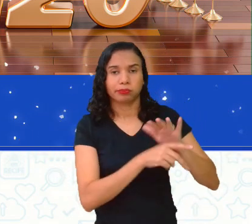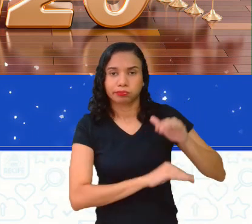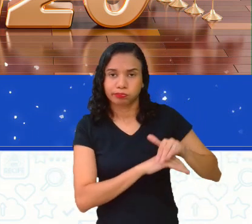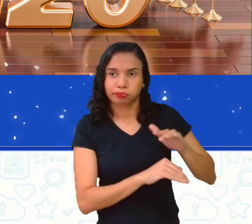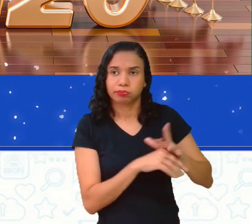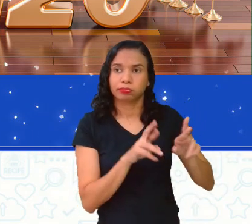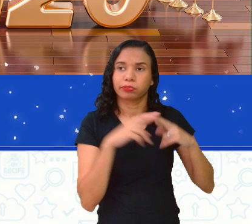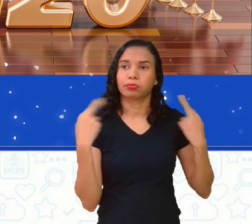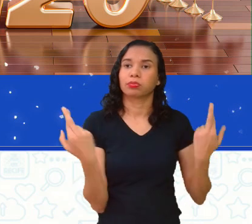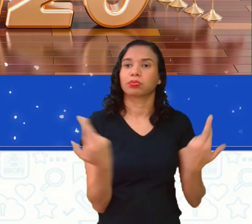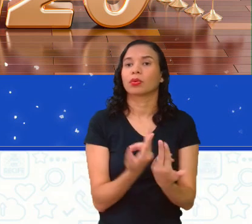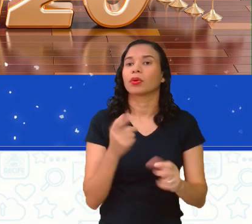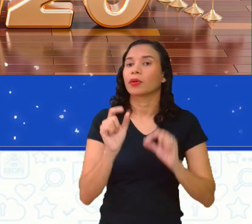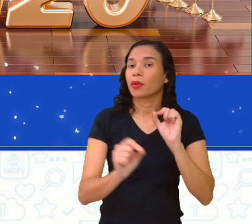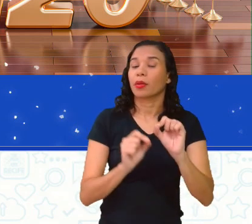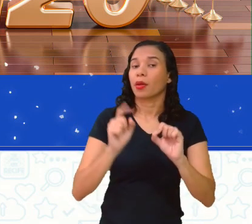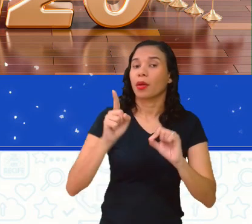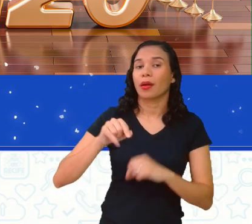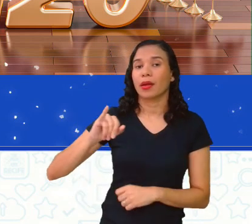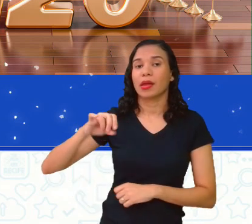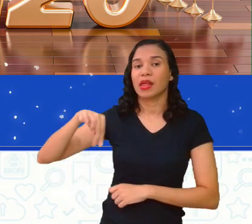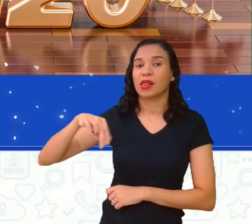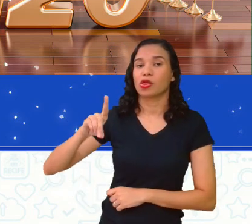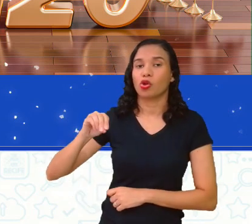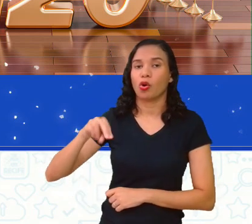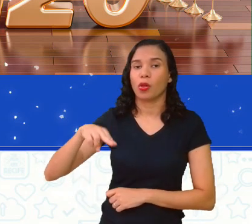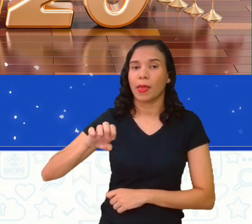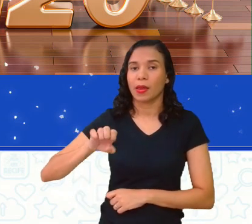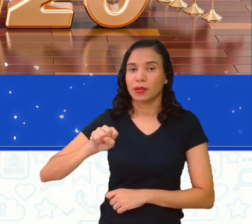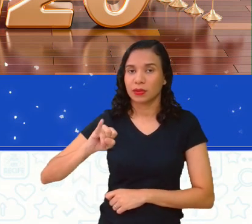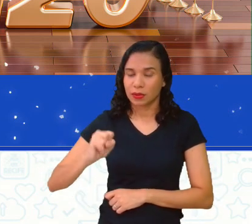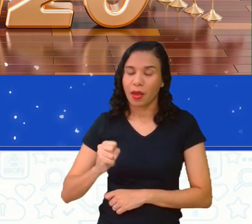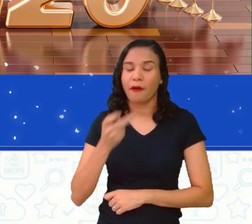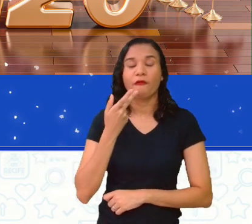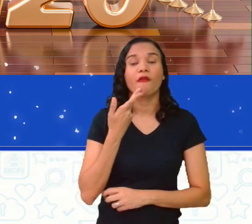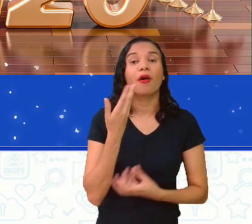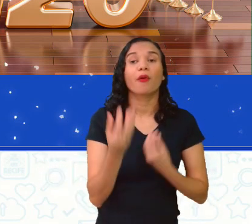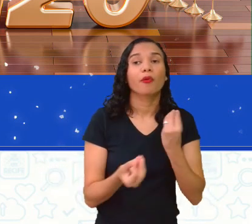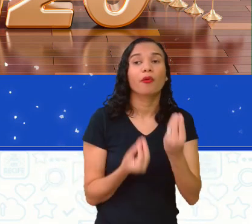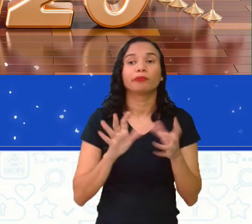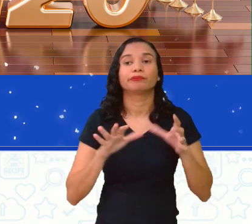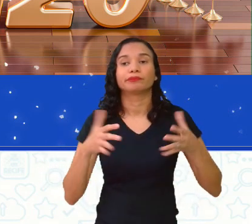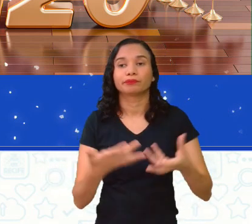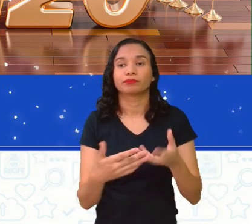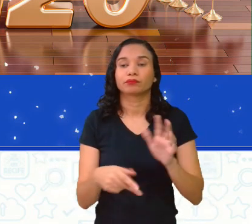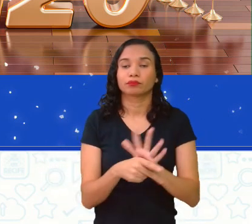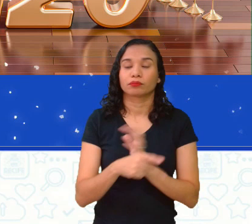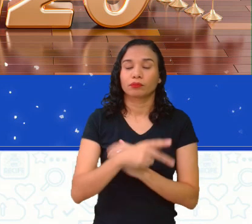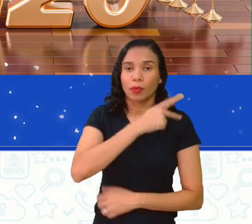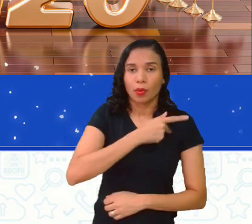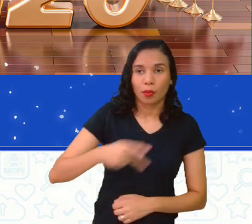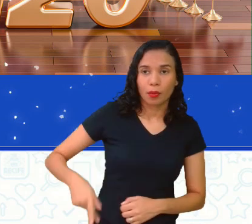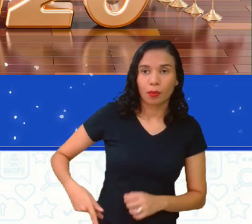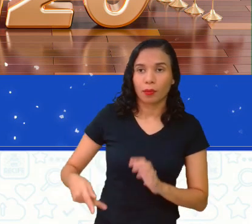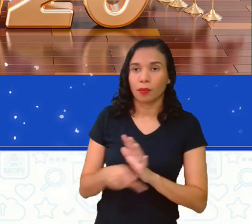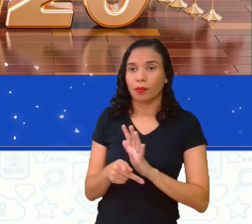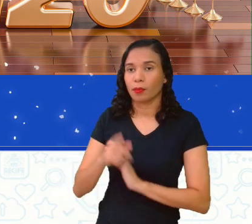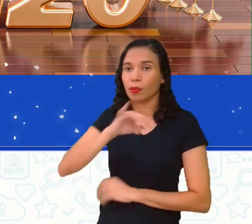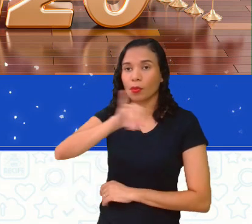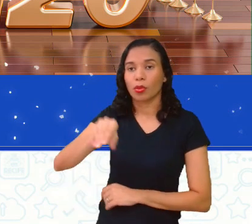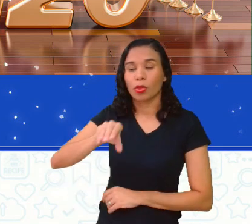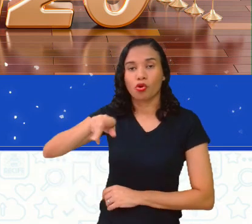reunião, que foi qual? A Indonésia, como a gente lê. Durante a coletiva, o presidente indonésio, o Joko